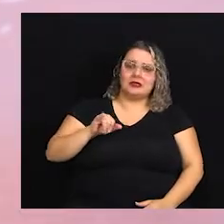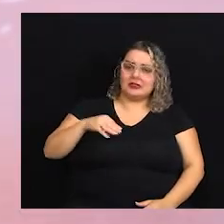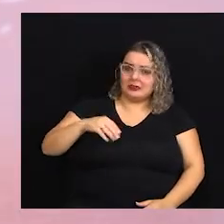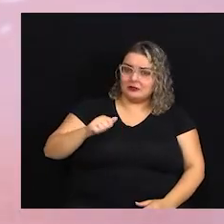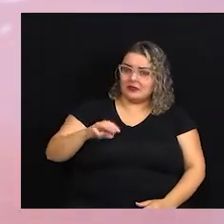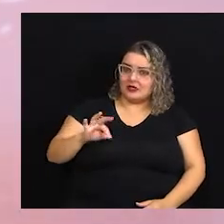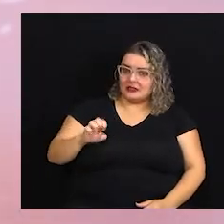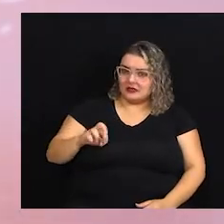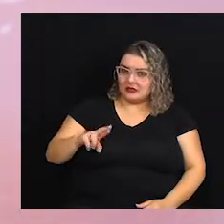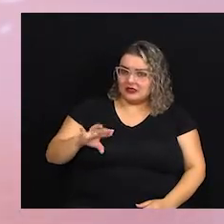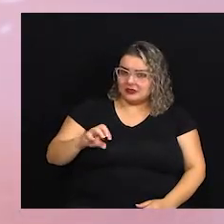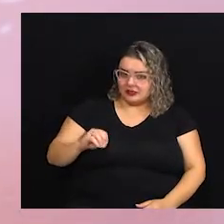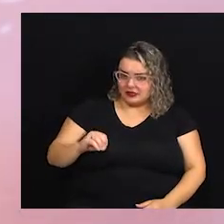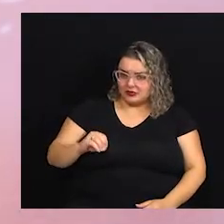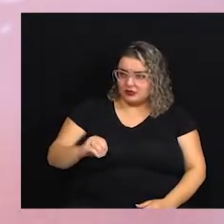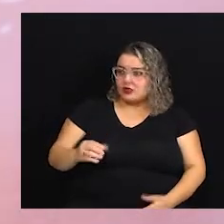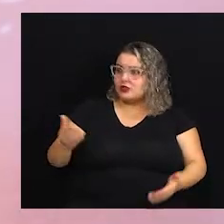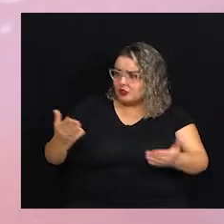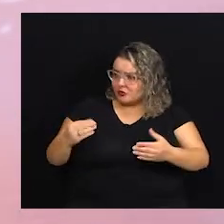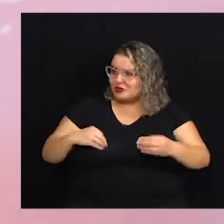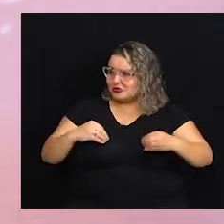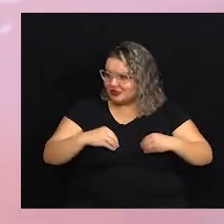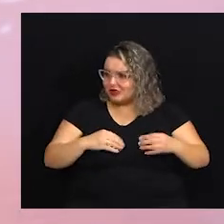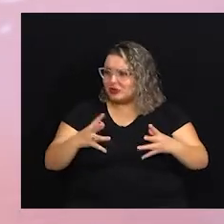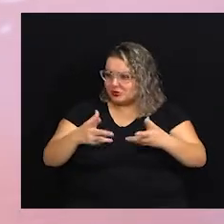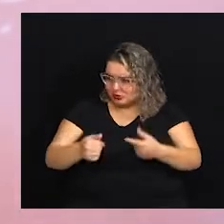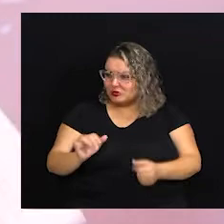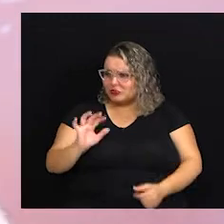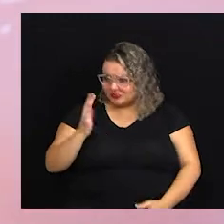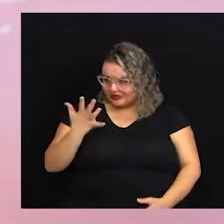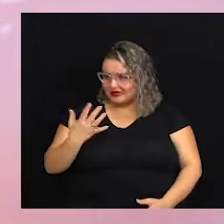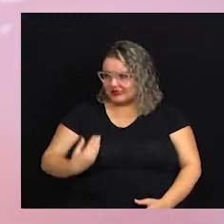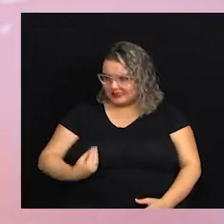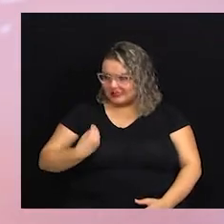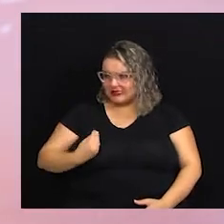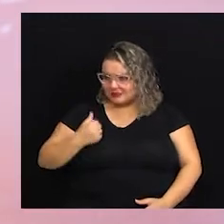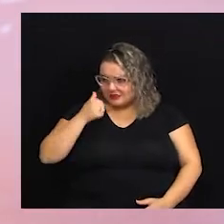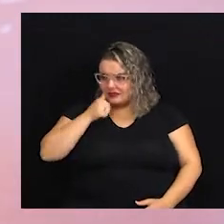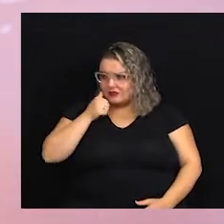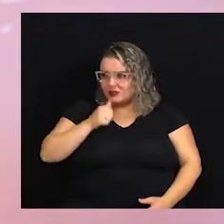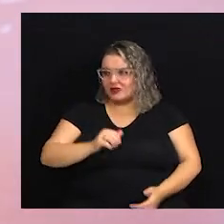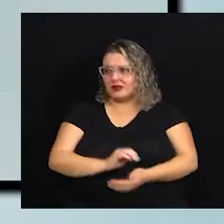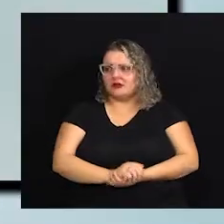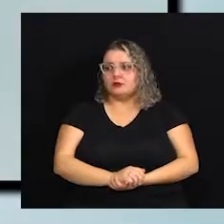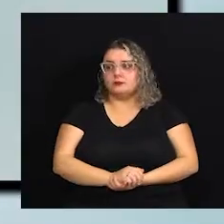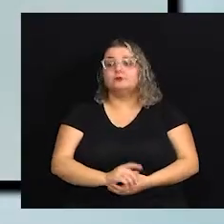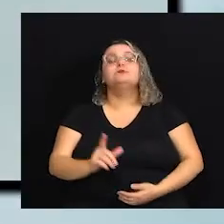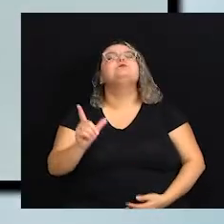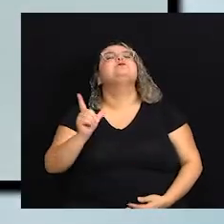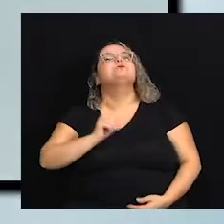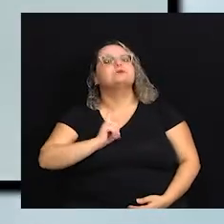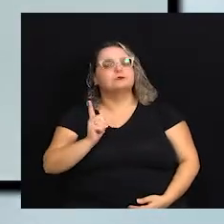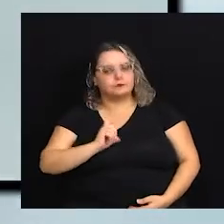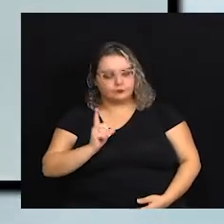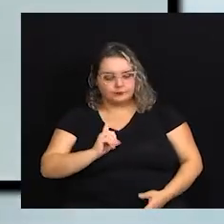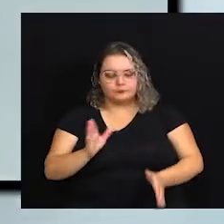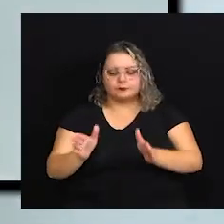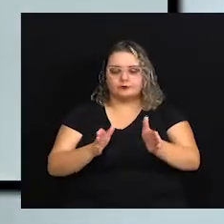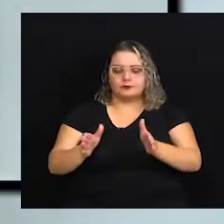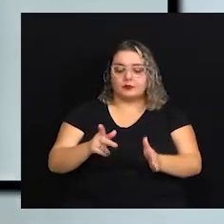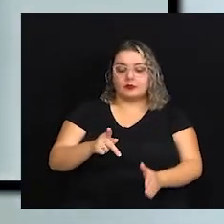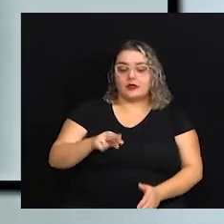hoje a gente tem exames para detectar aí tudo que está acontecendo na vida da mulher? Temos, nessa fase